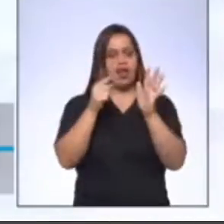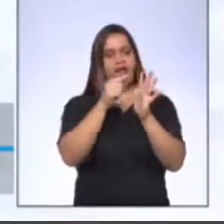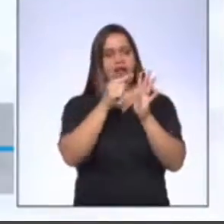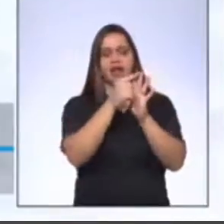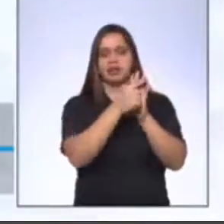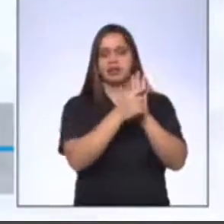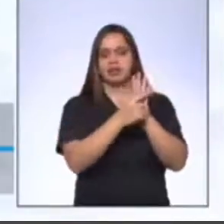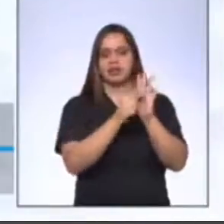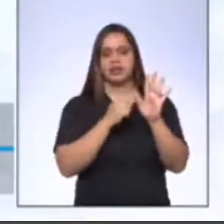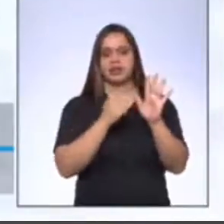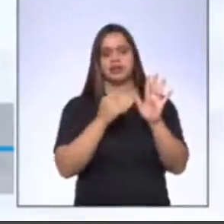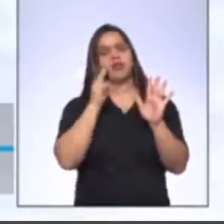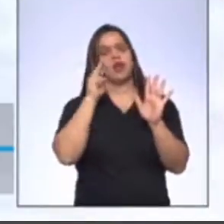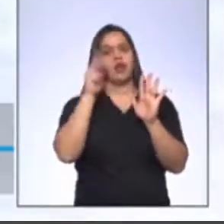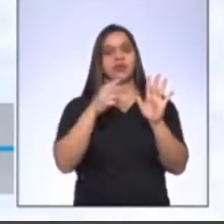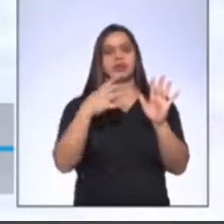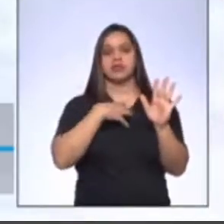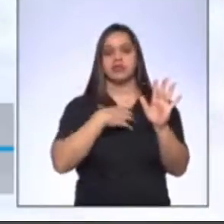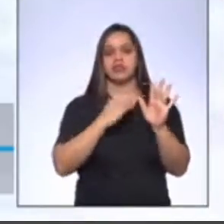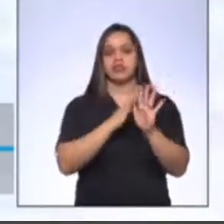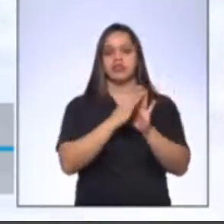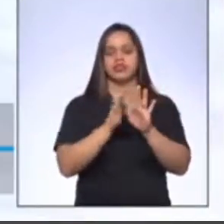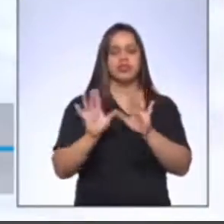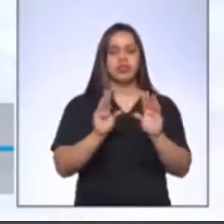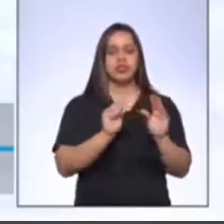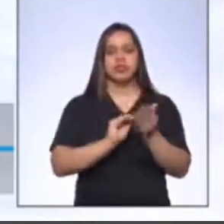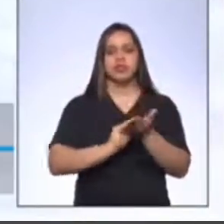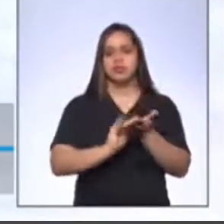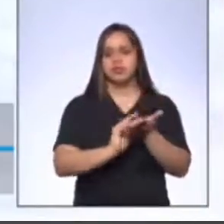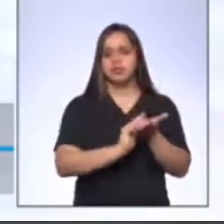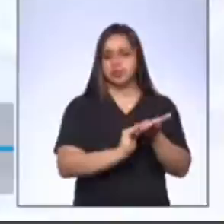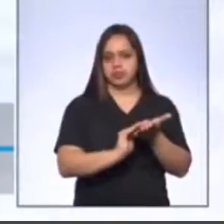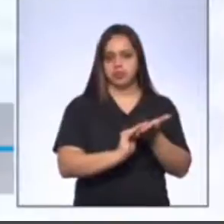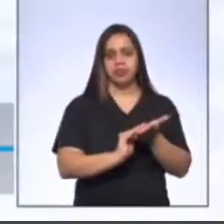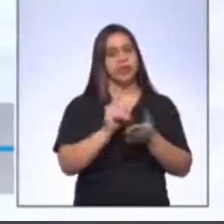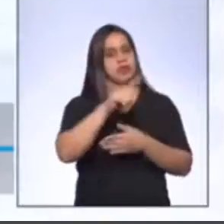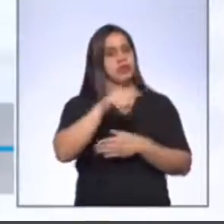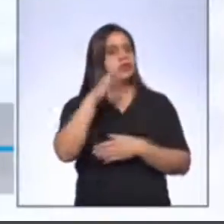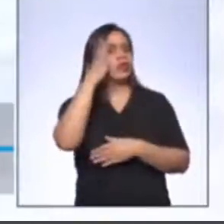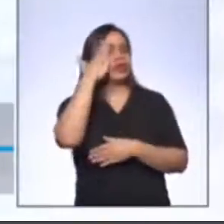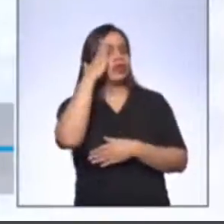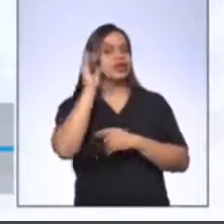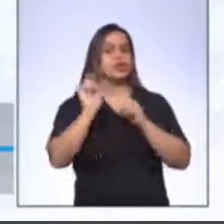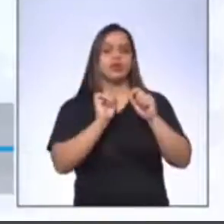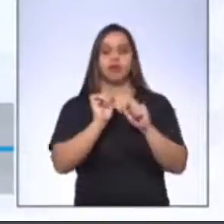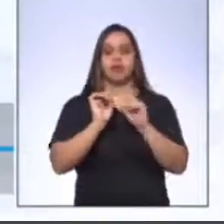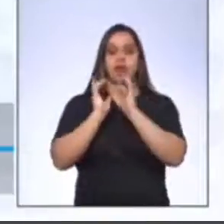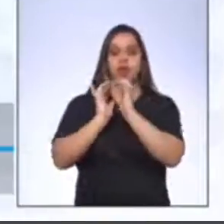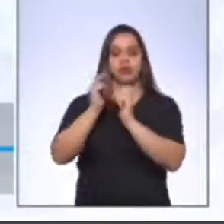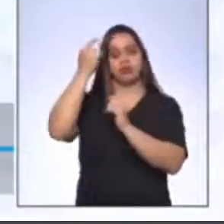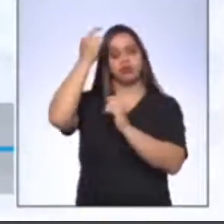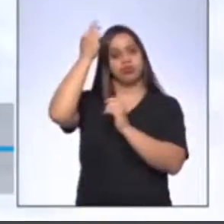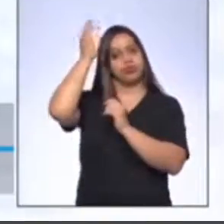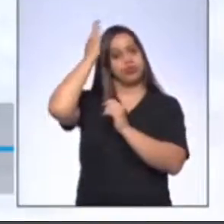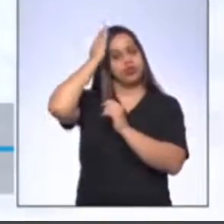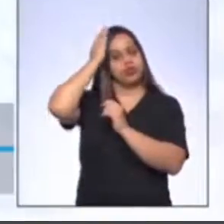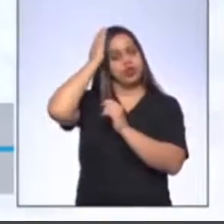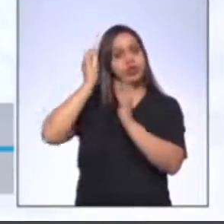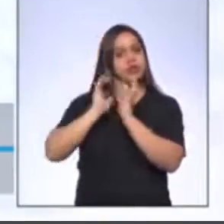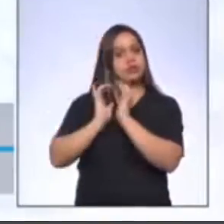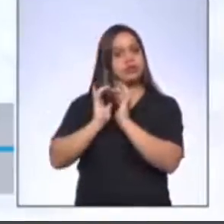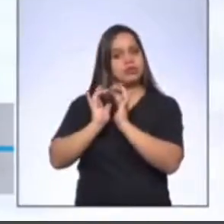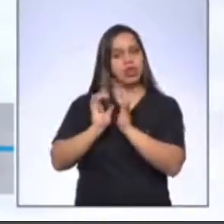sentia tudo por aqui tudo bem então assim para vocês entenderem que o nosso cérebro ele faz essa as essas